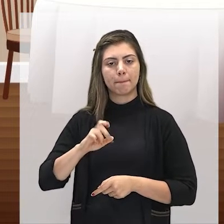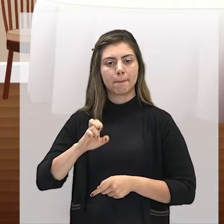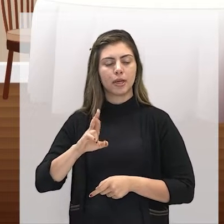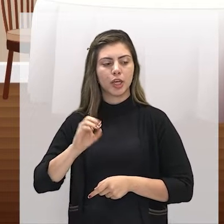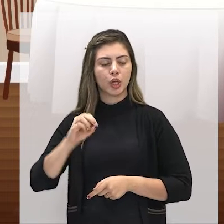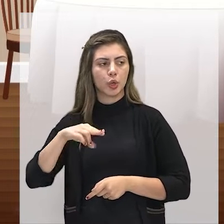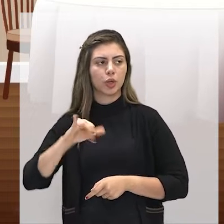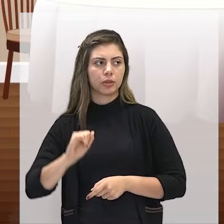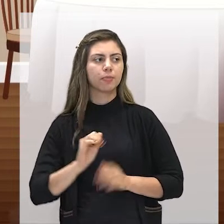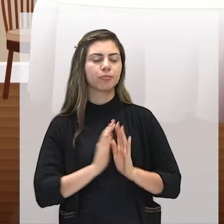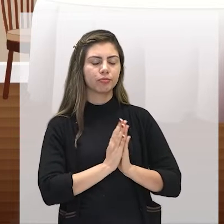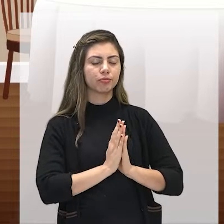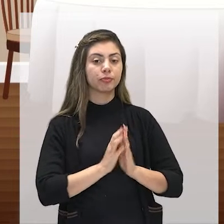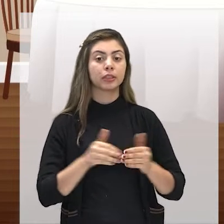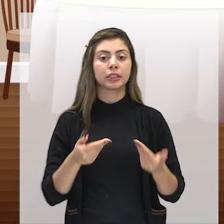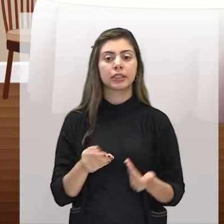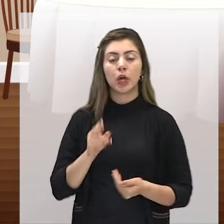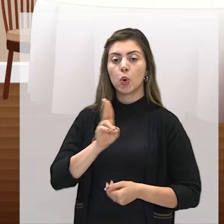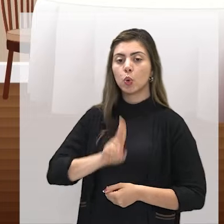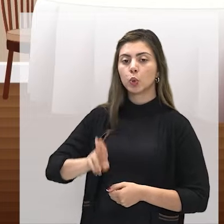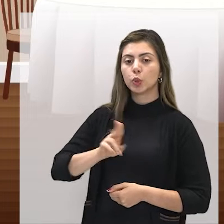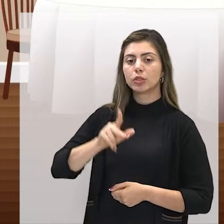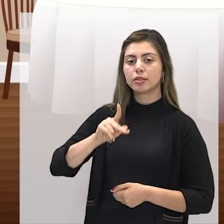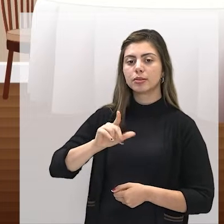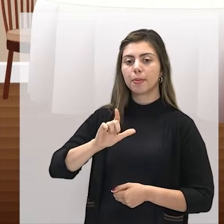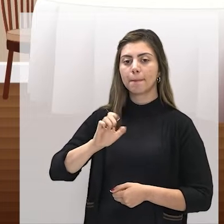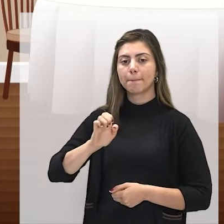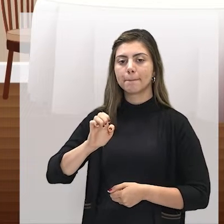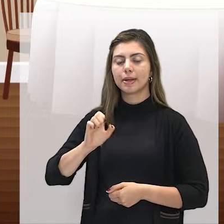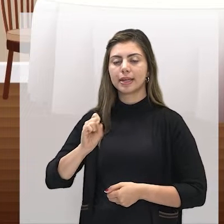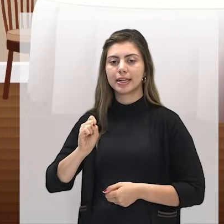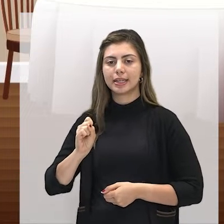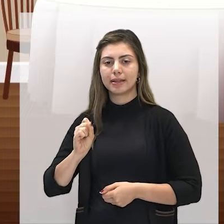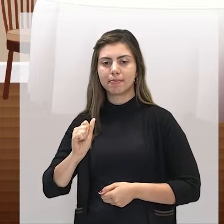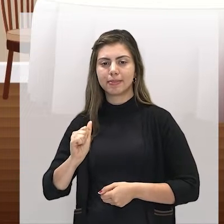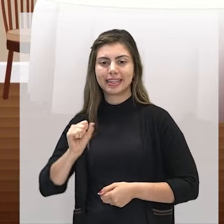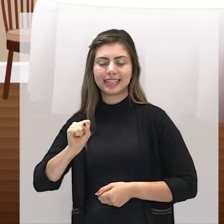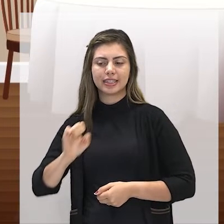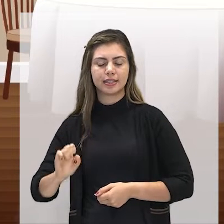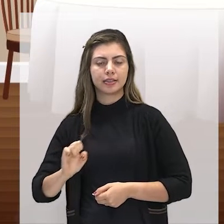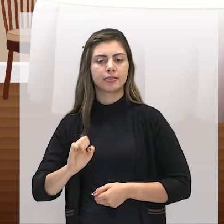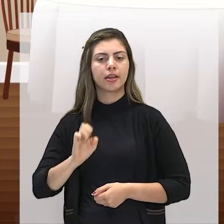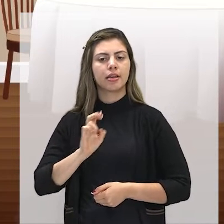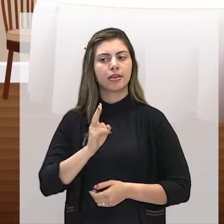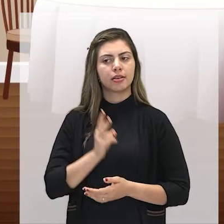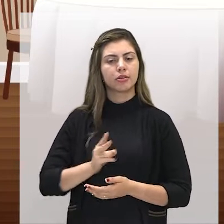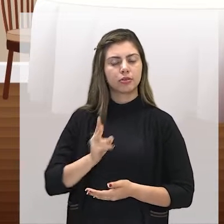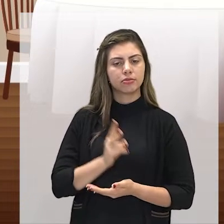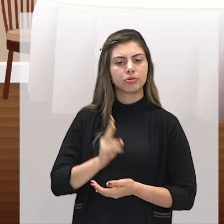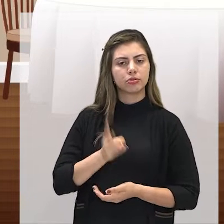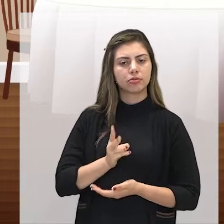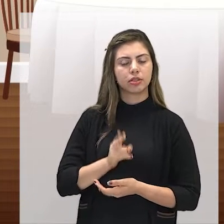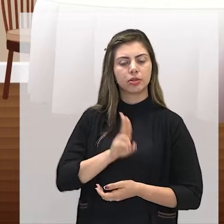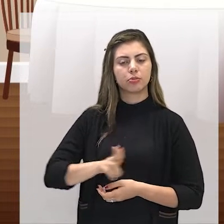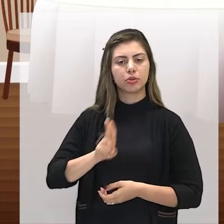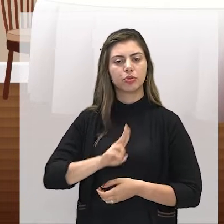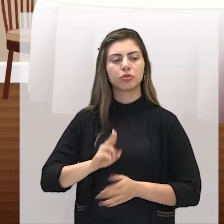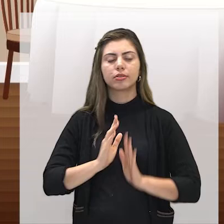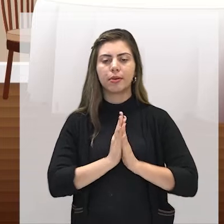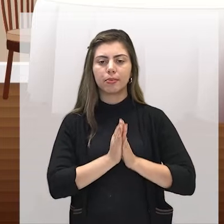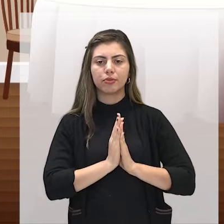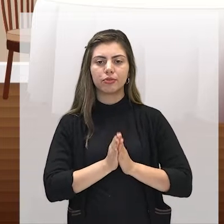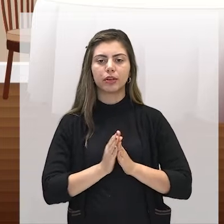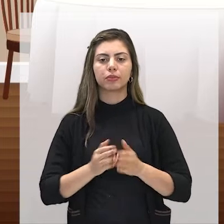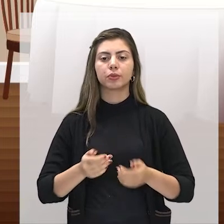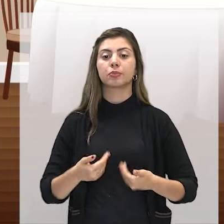please, ele sempre vai quebrar qualquer mal-entendido. Se vocês utilizarem uma forma não muito agradável de se dirigir ao seu